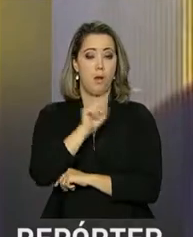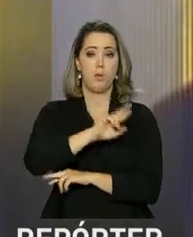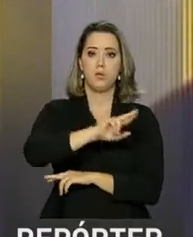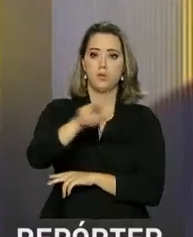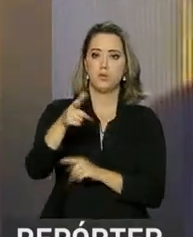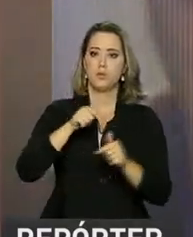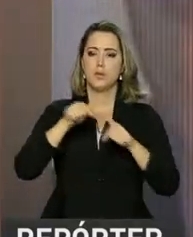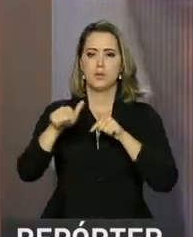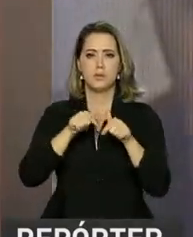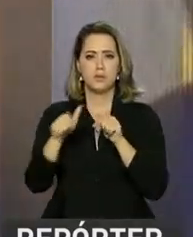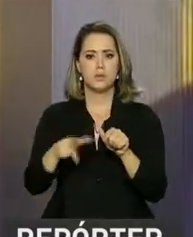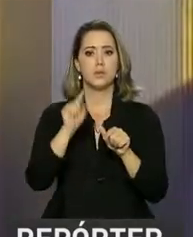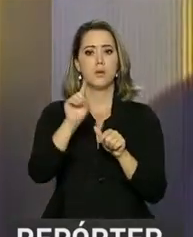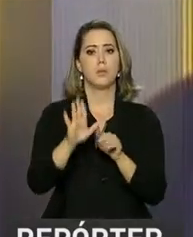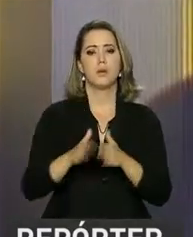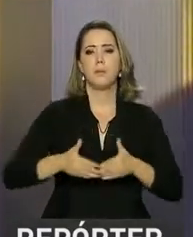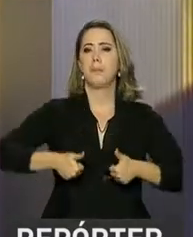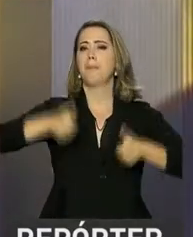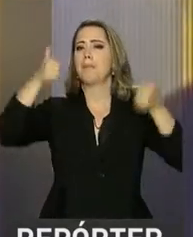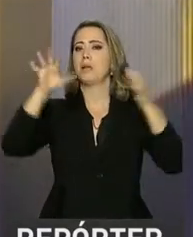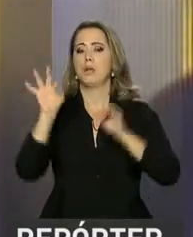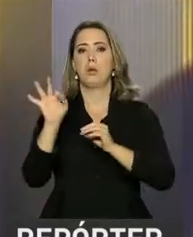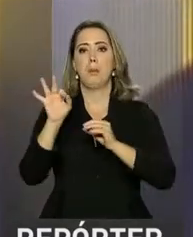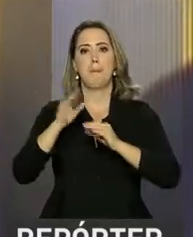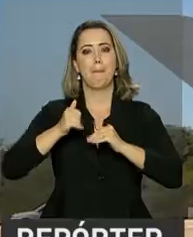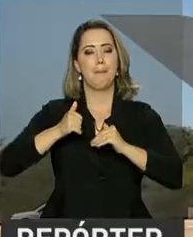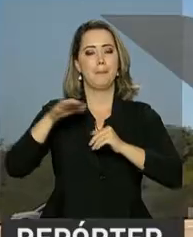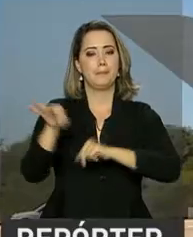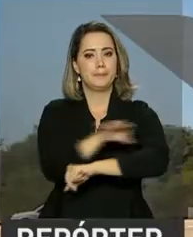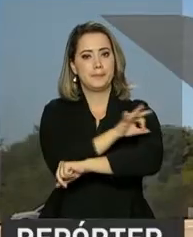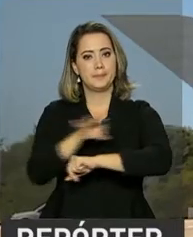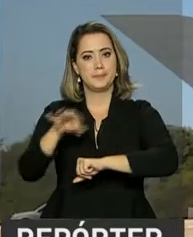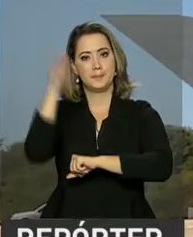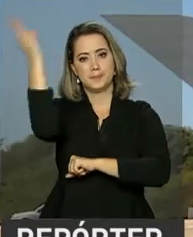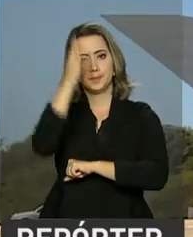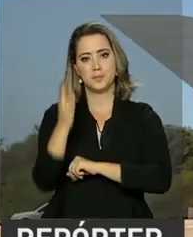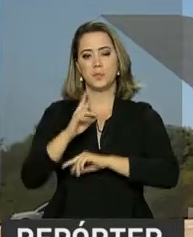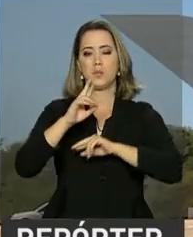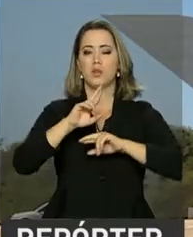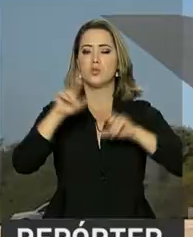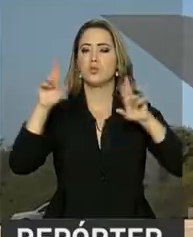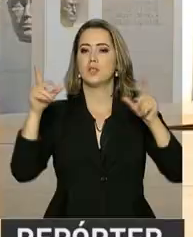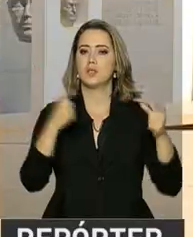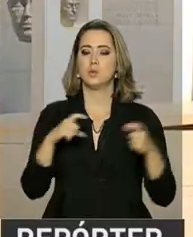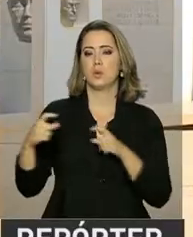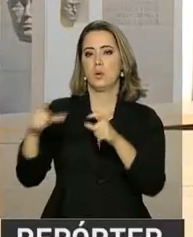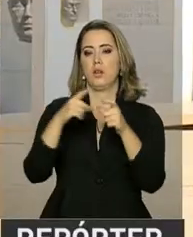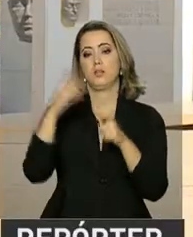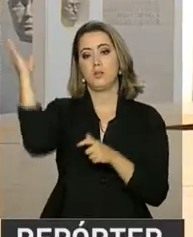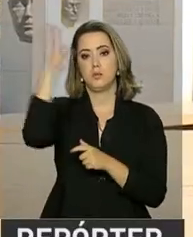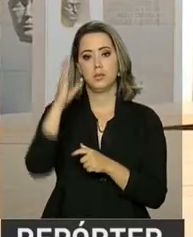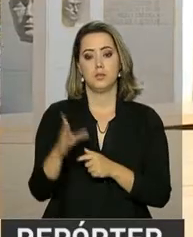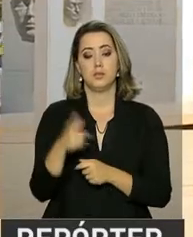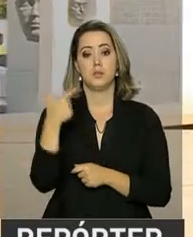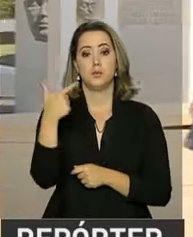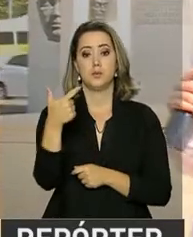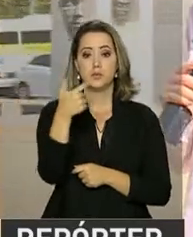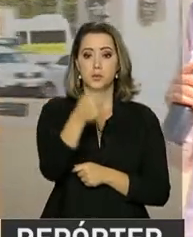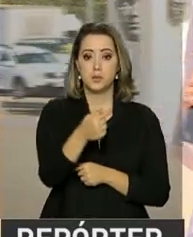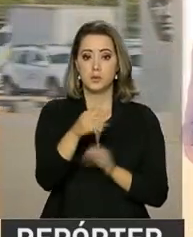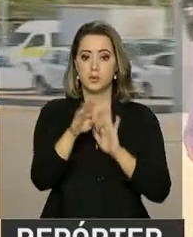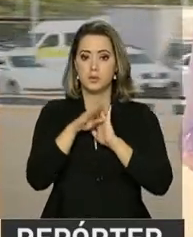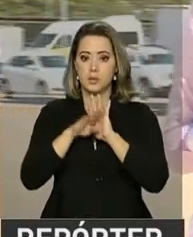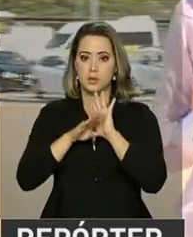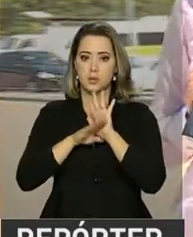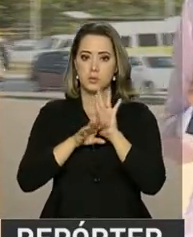trabalho de Oscar Niemeyer, um dos maiores arquitetos brasileiros, está em diversos locais do Brasil. São pelo menos 27